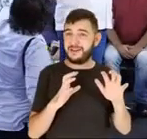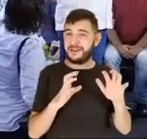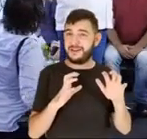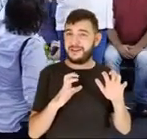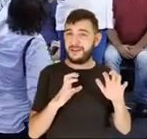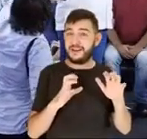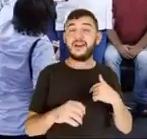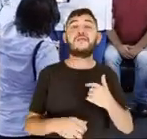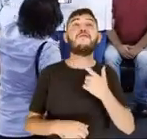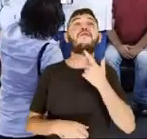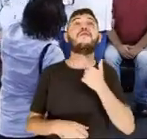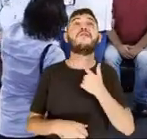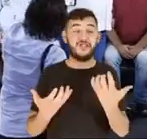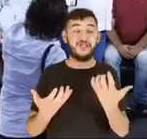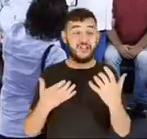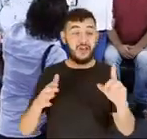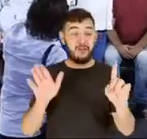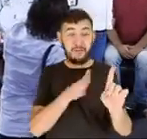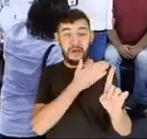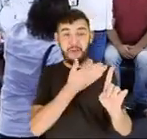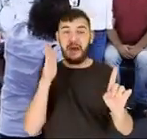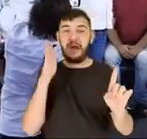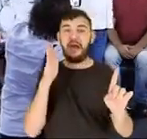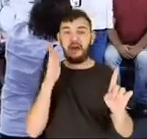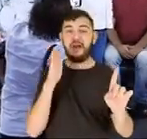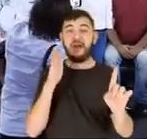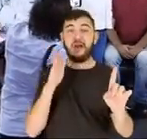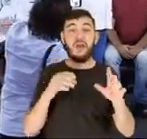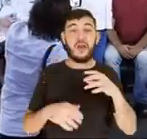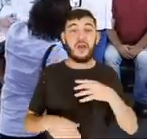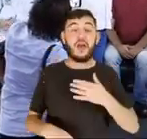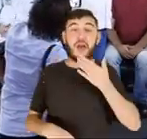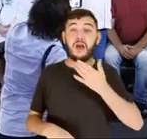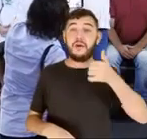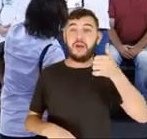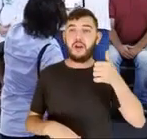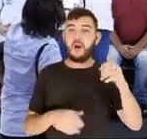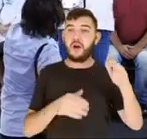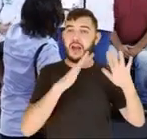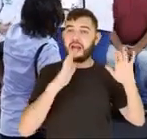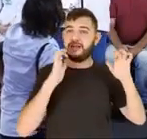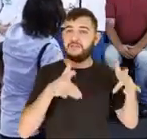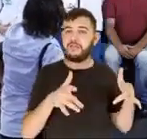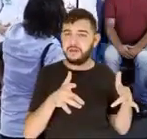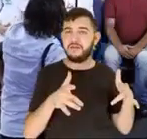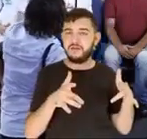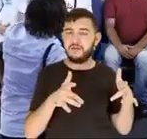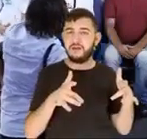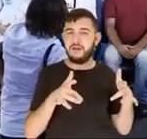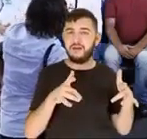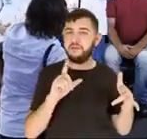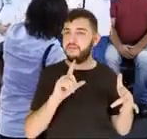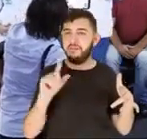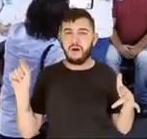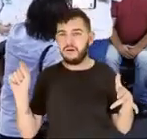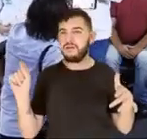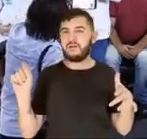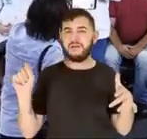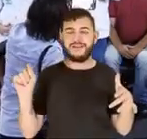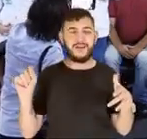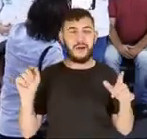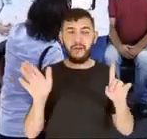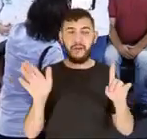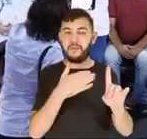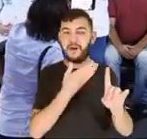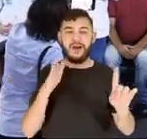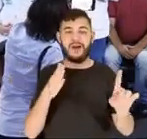o braço para bater nela, é melhor você sair de casa e não levanta o braço, porque a mão não foi feita